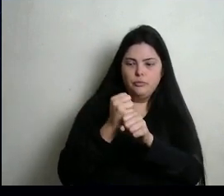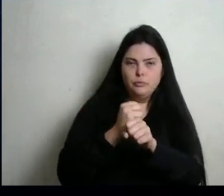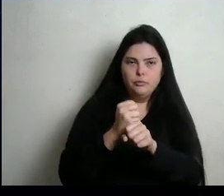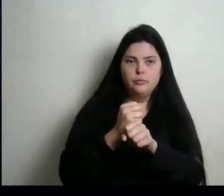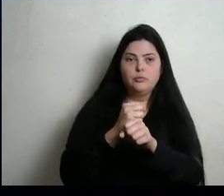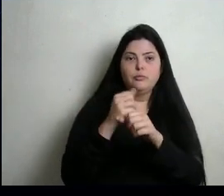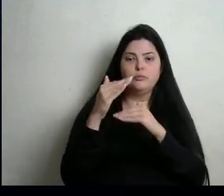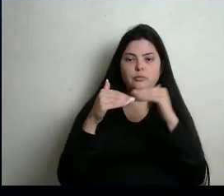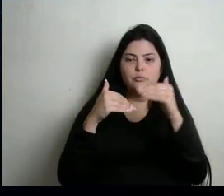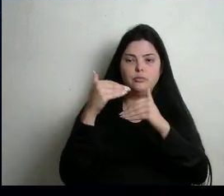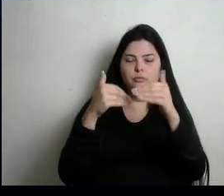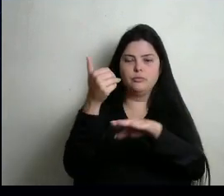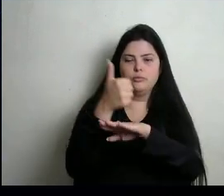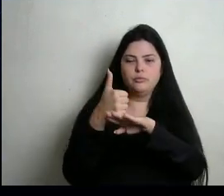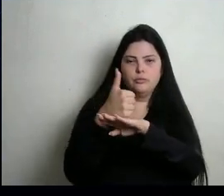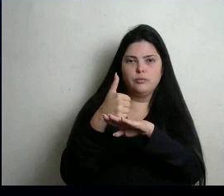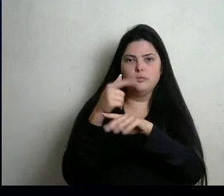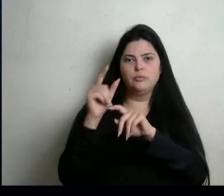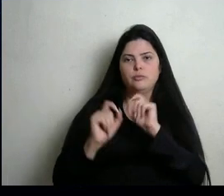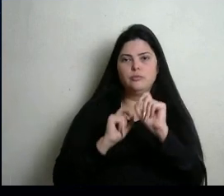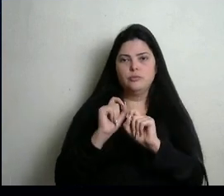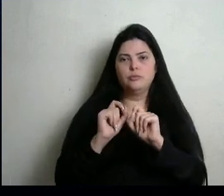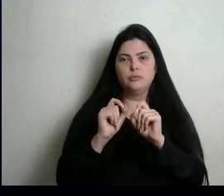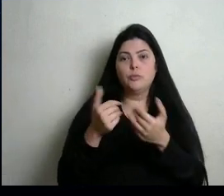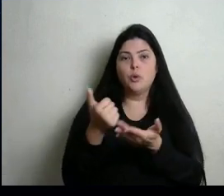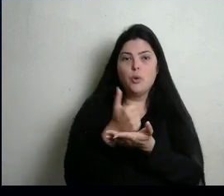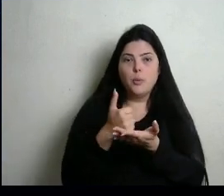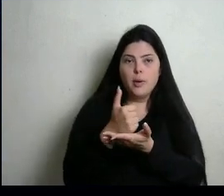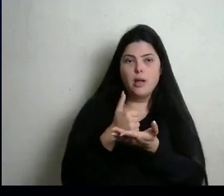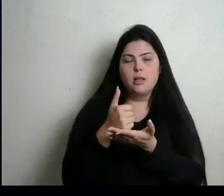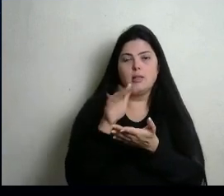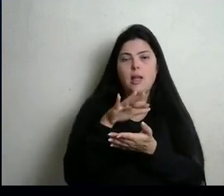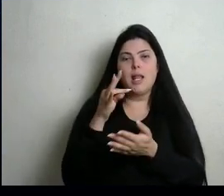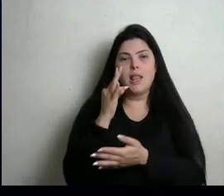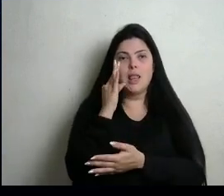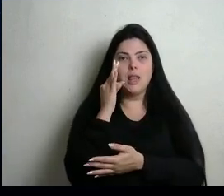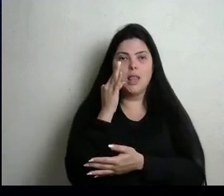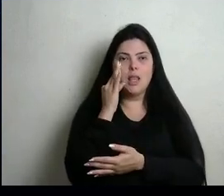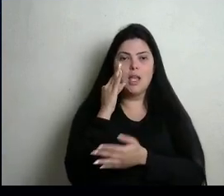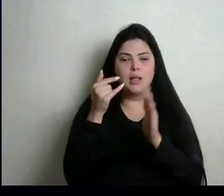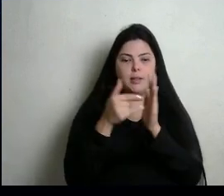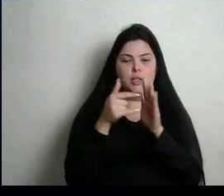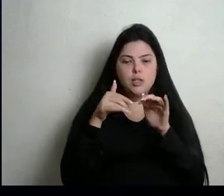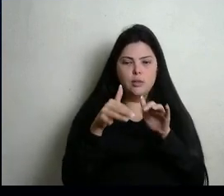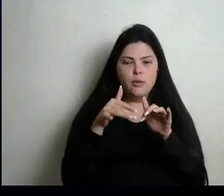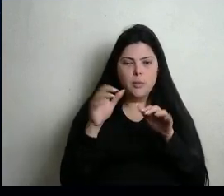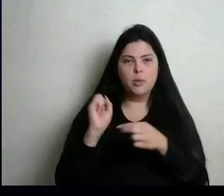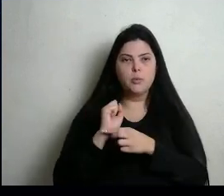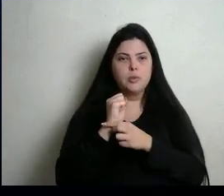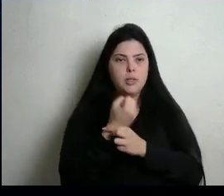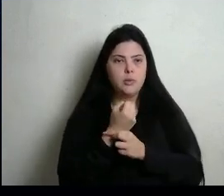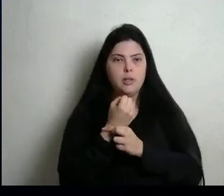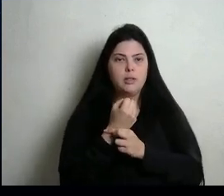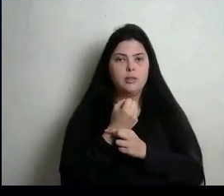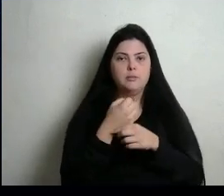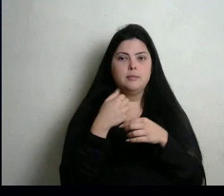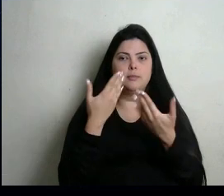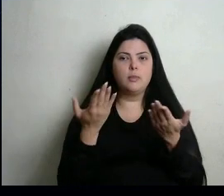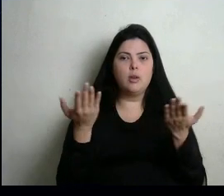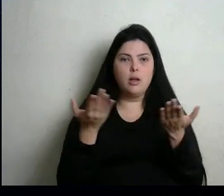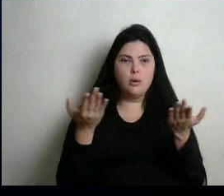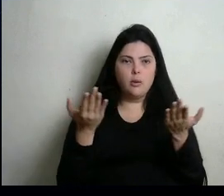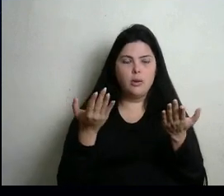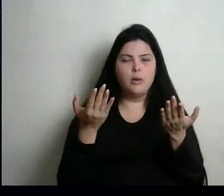foi muito respaldada aqui na parte técnica de desenvolvimento com segurança. E aí, mais recentemente,